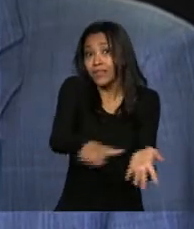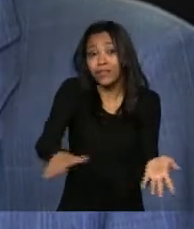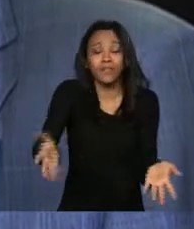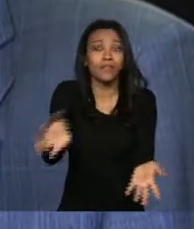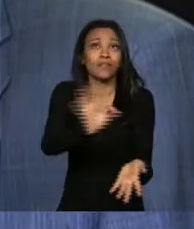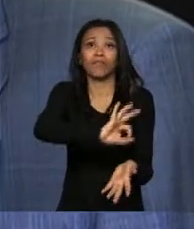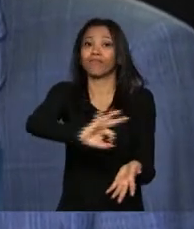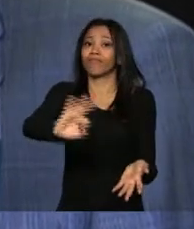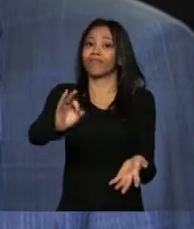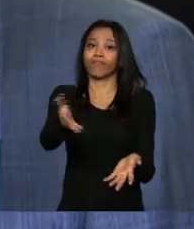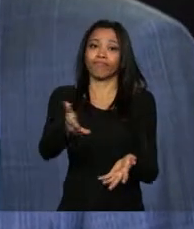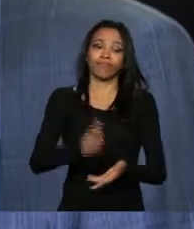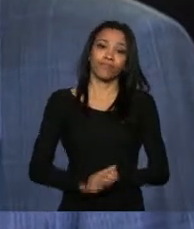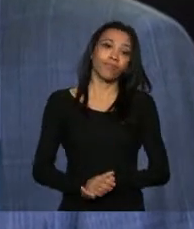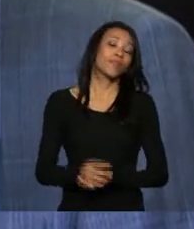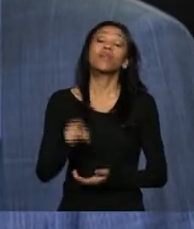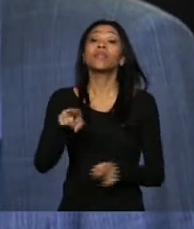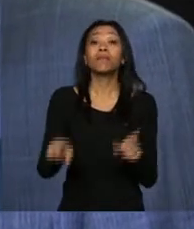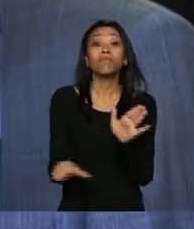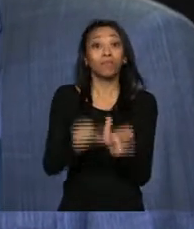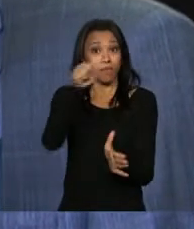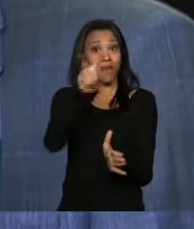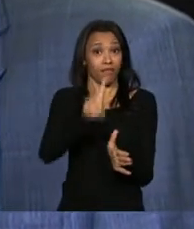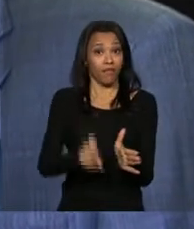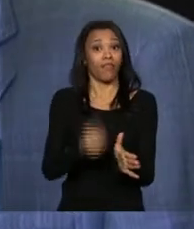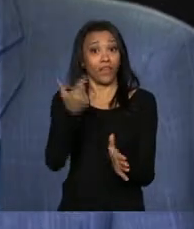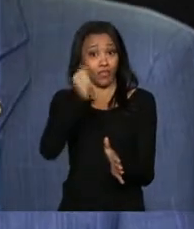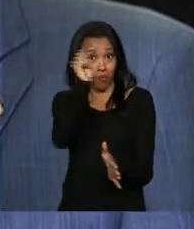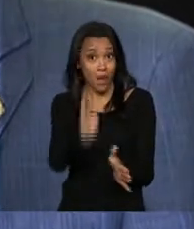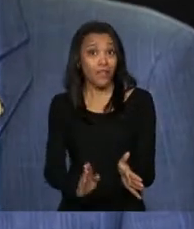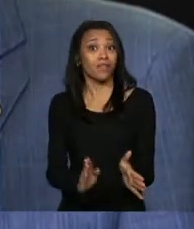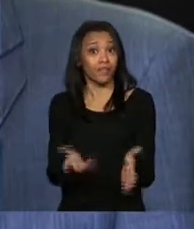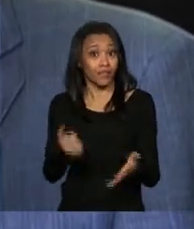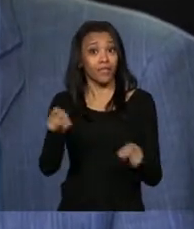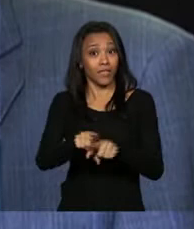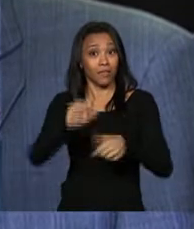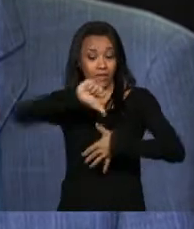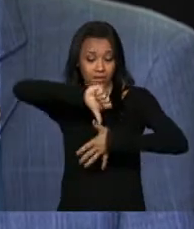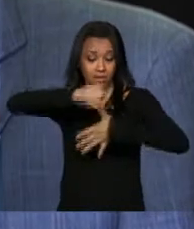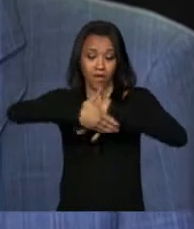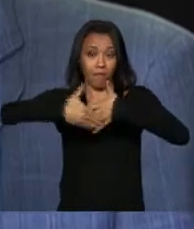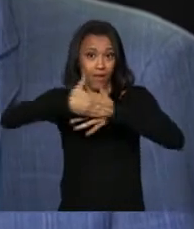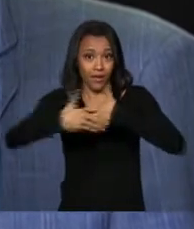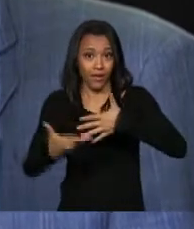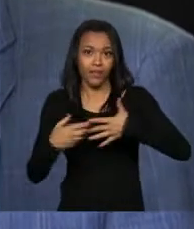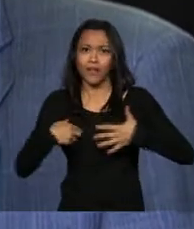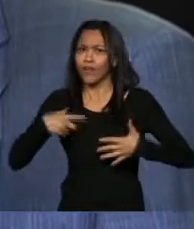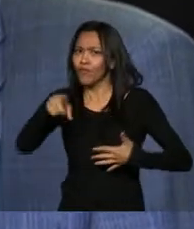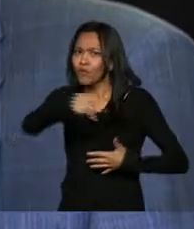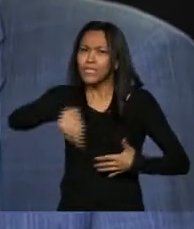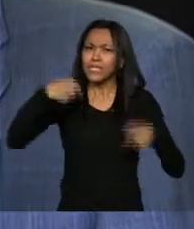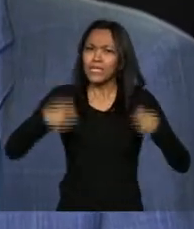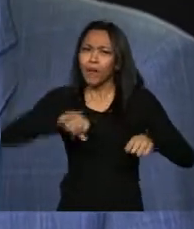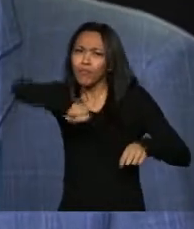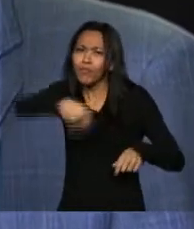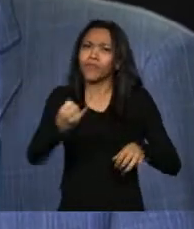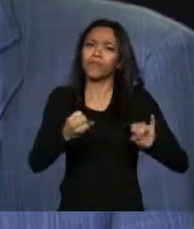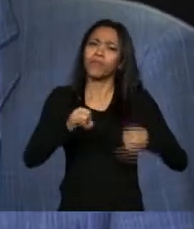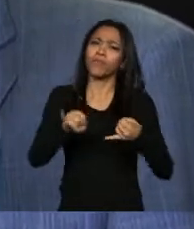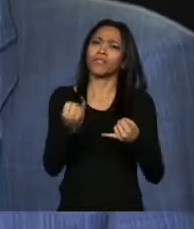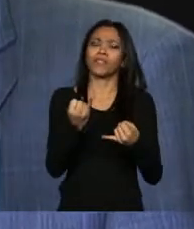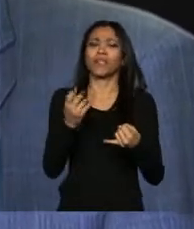com certeza. E o diferencial de ser pela primeira vez os Jogos no Brasil e na América do Sul? Temos que aproveitar o máximo possível. Então, todas as cidades que